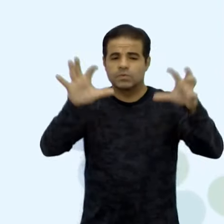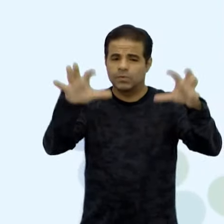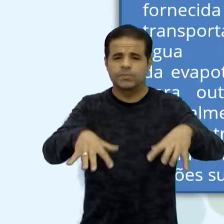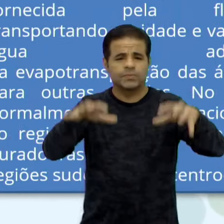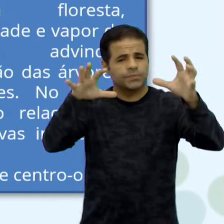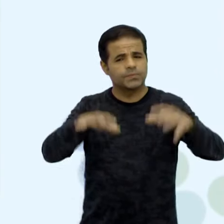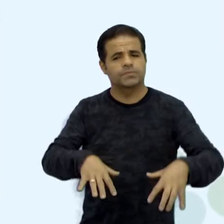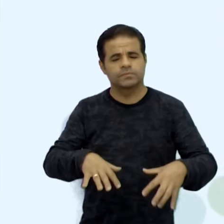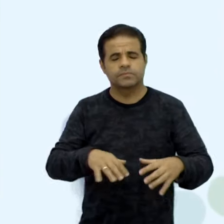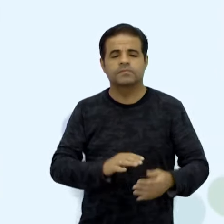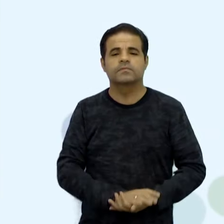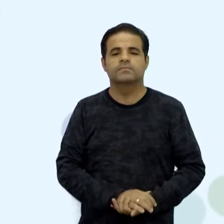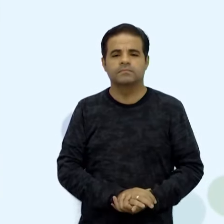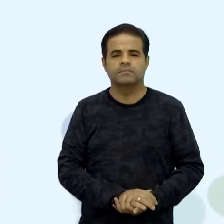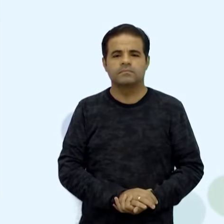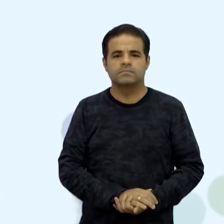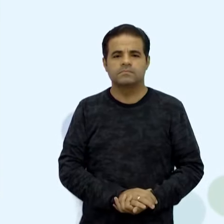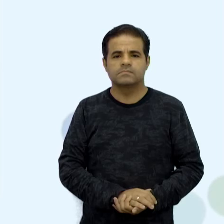chuvas. E